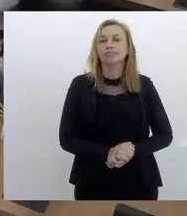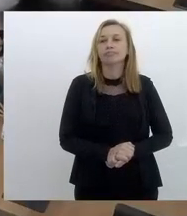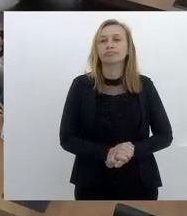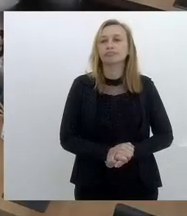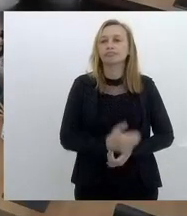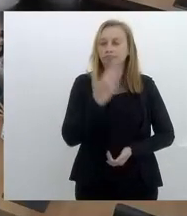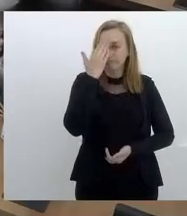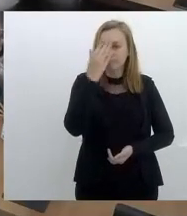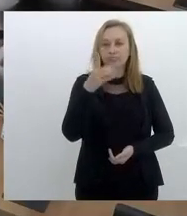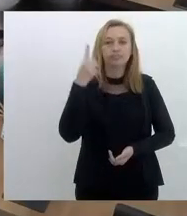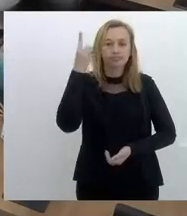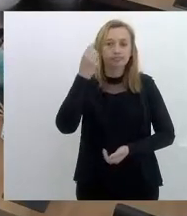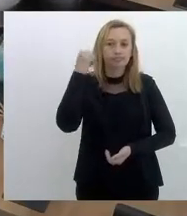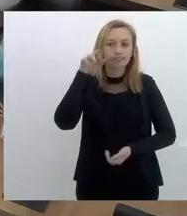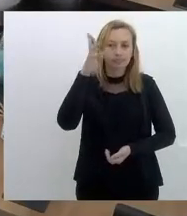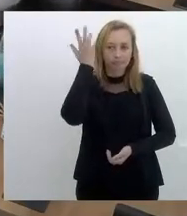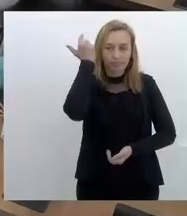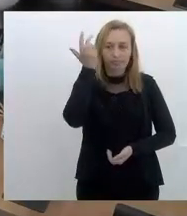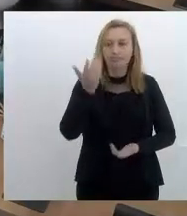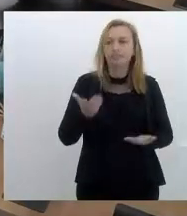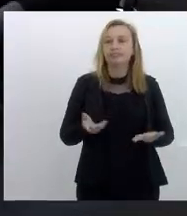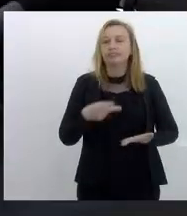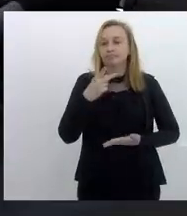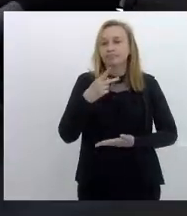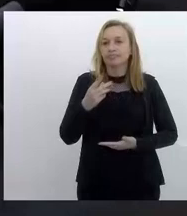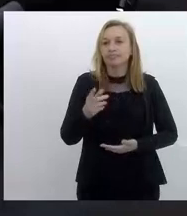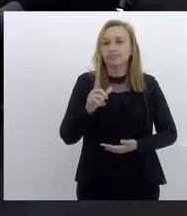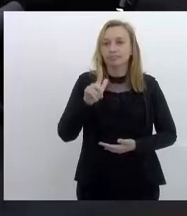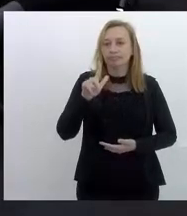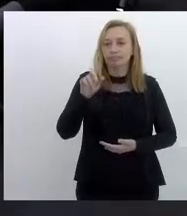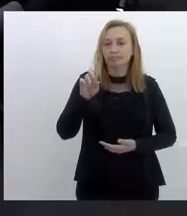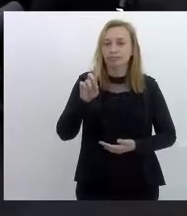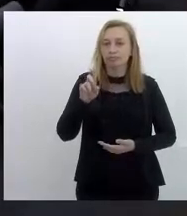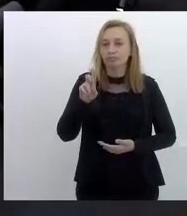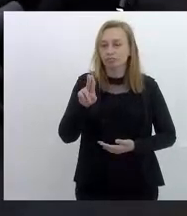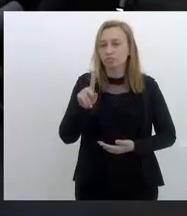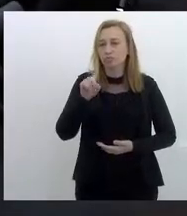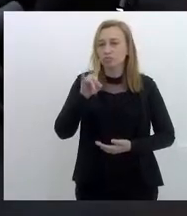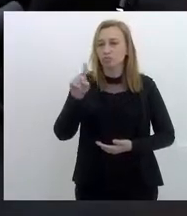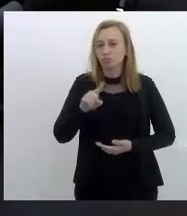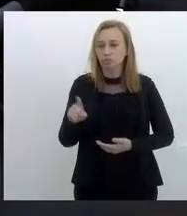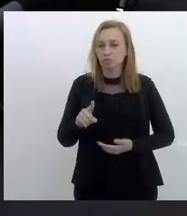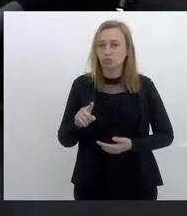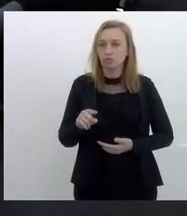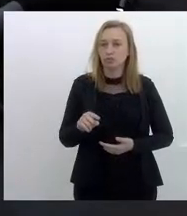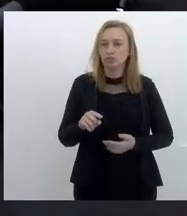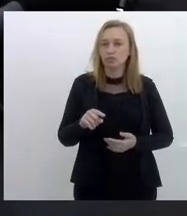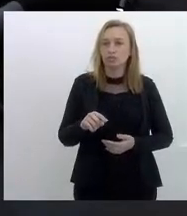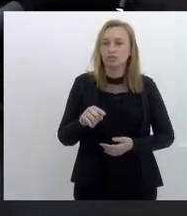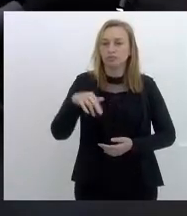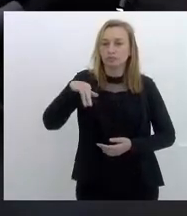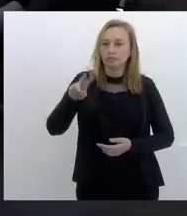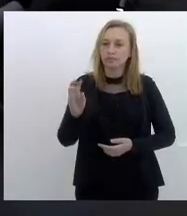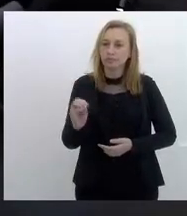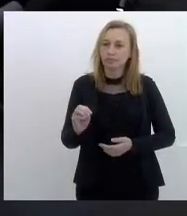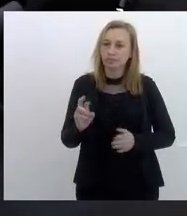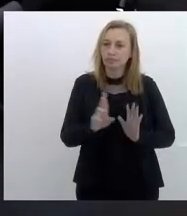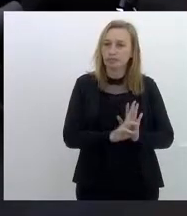E obrigado por tá do meu maior passo a palavra para o seu Luiz Marcelo presidente do Sindicato dos Servidores do tce-al